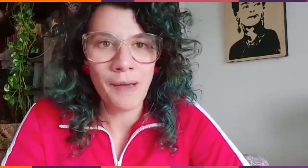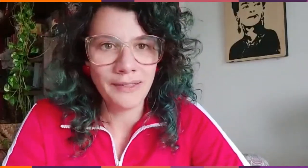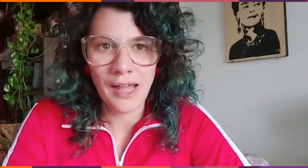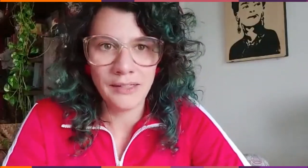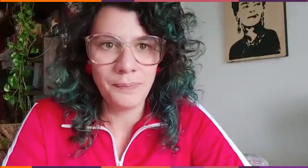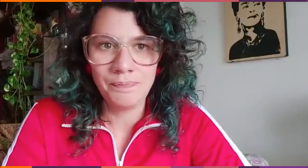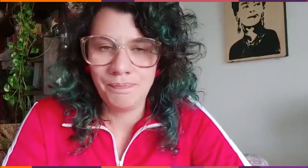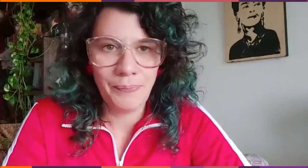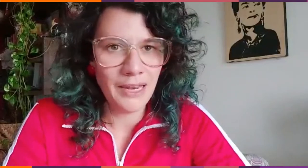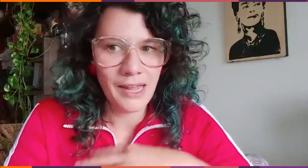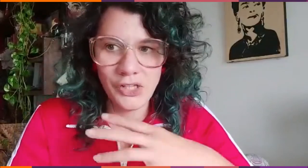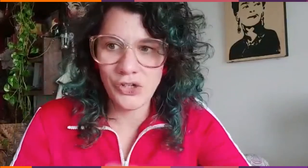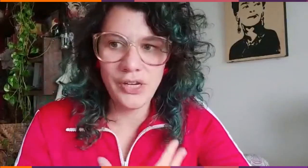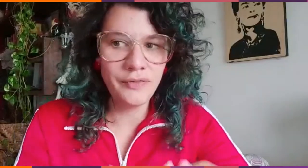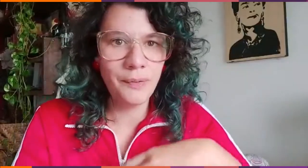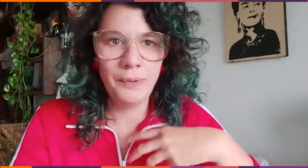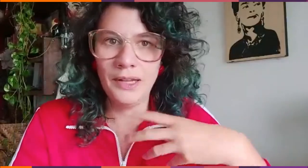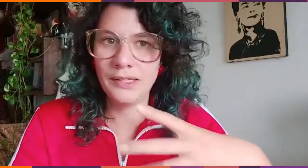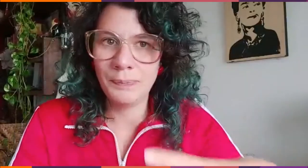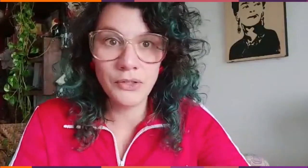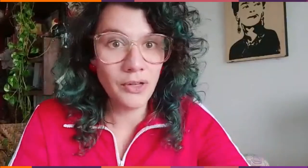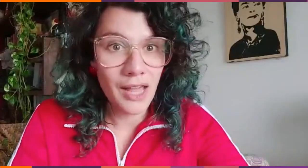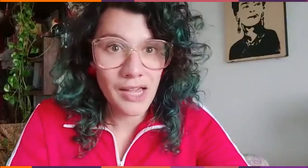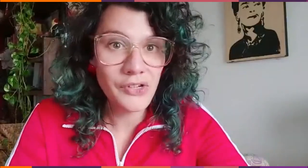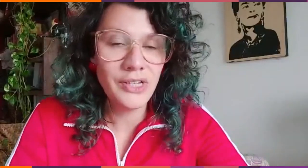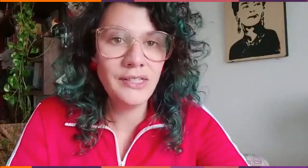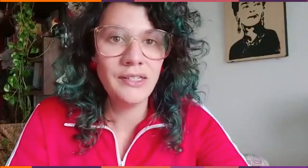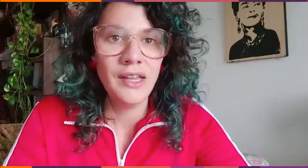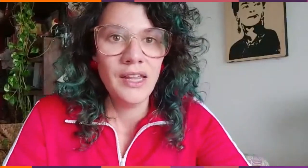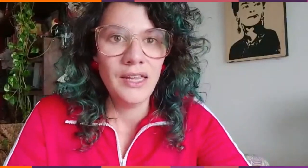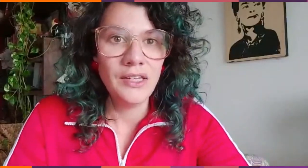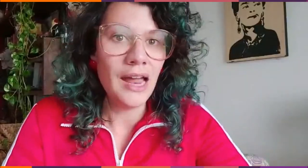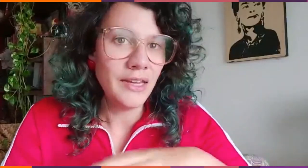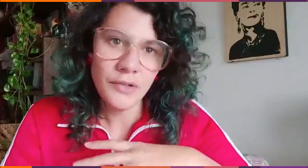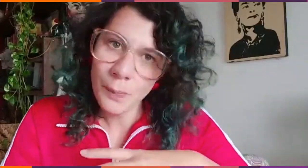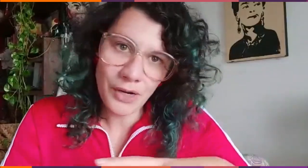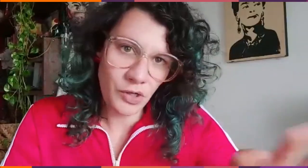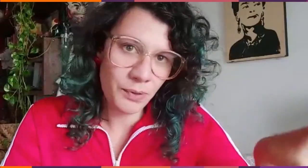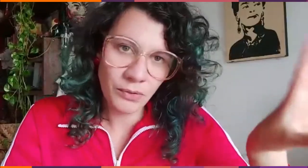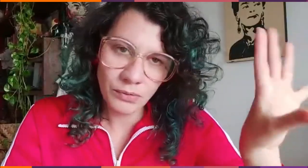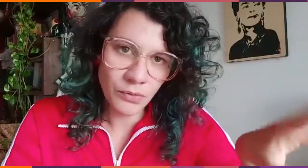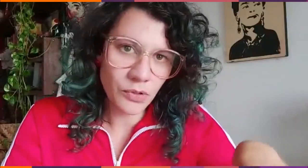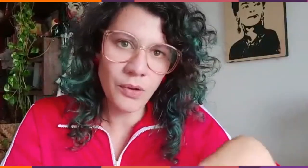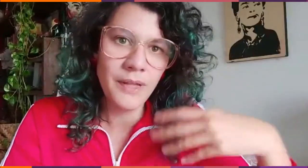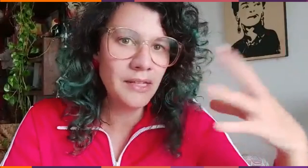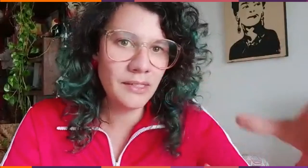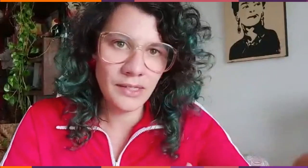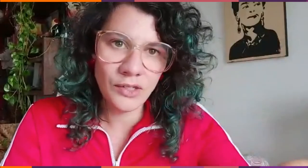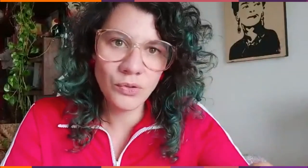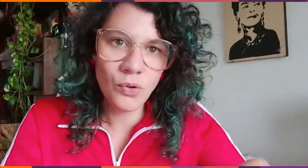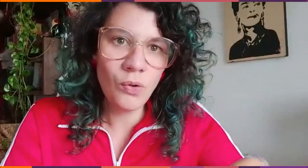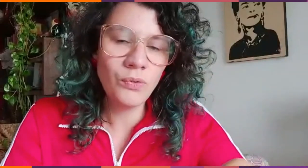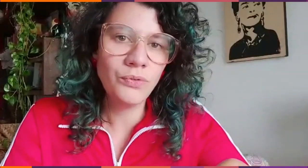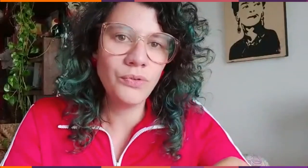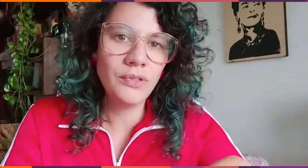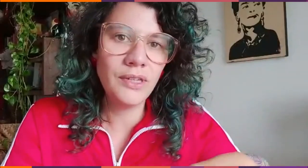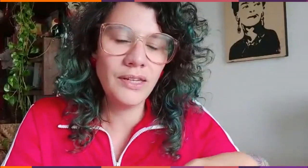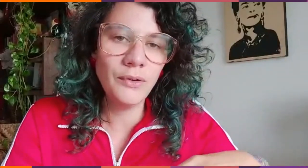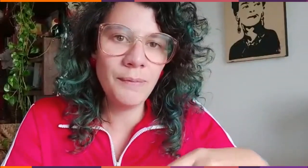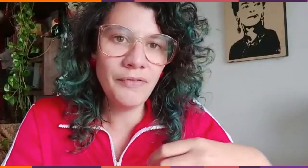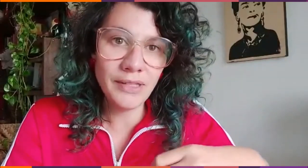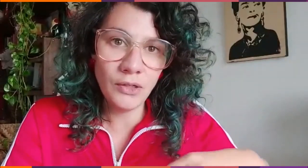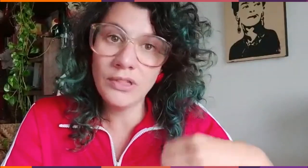eu fiquei muito passado pela narrativa pelas personagens e daí eu participo os outros romances